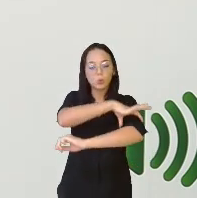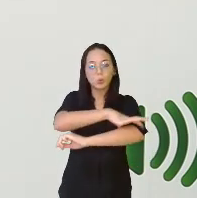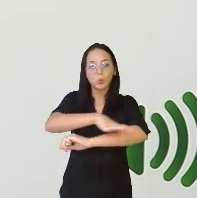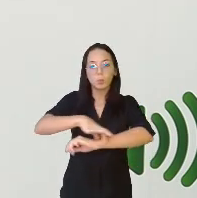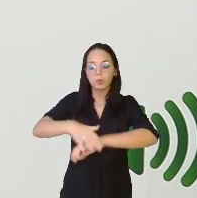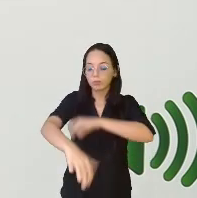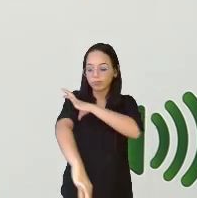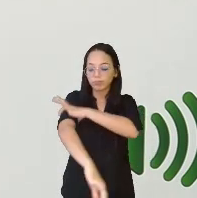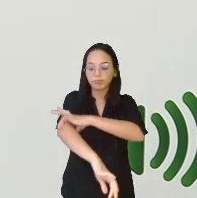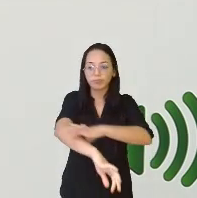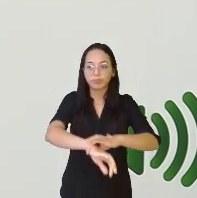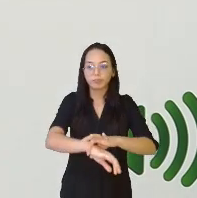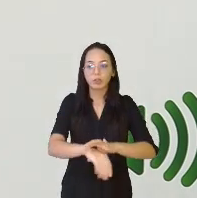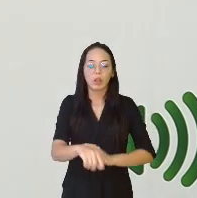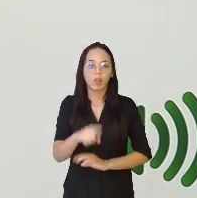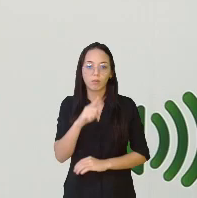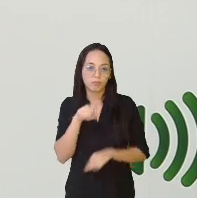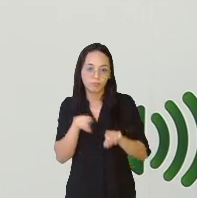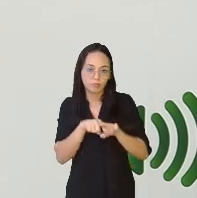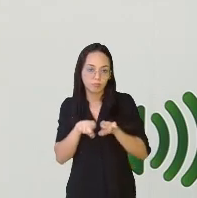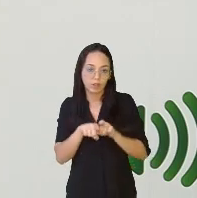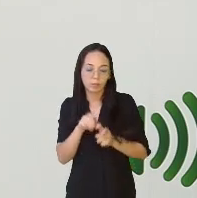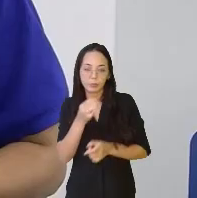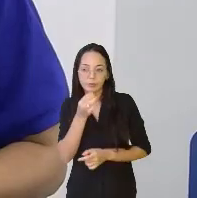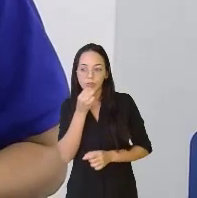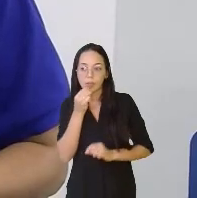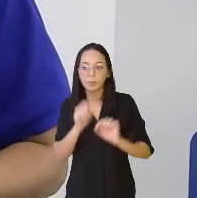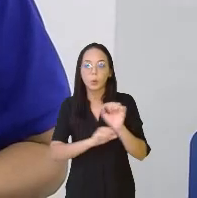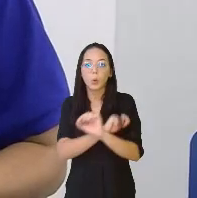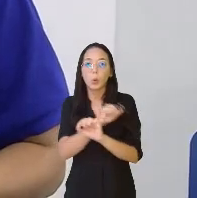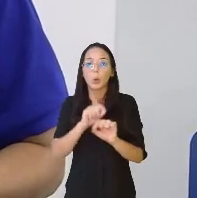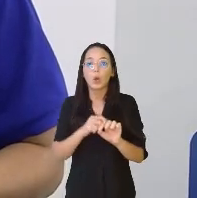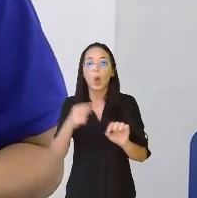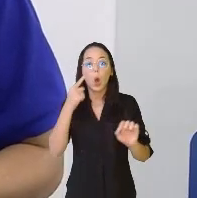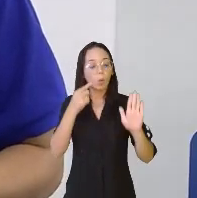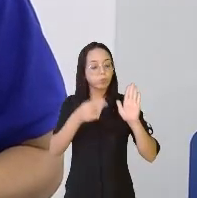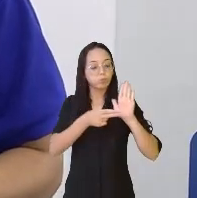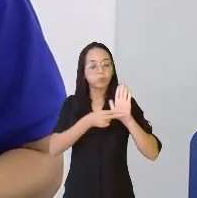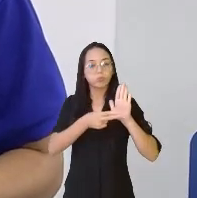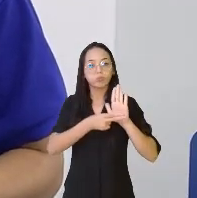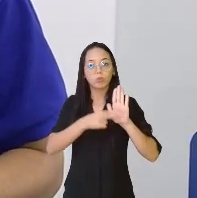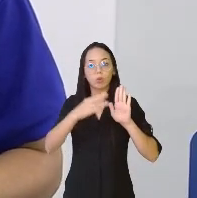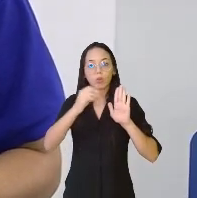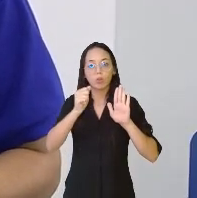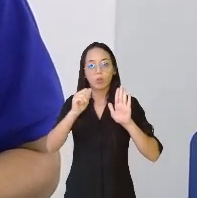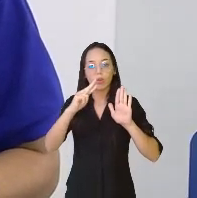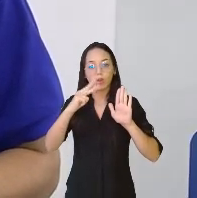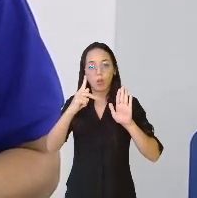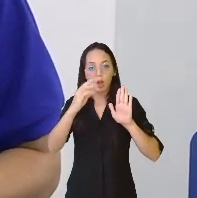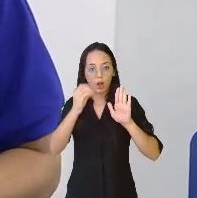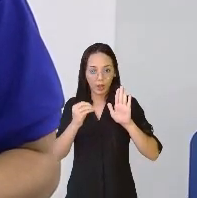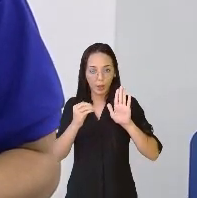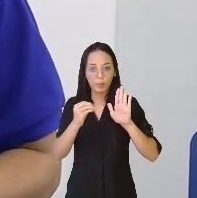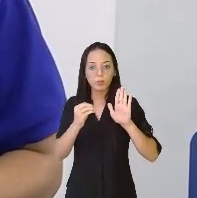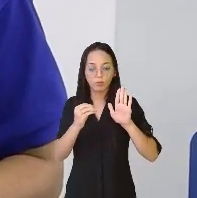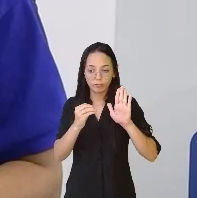superiores. A gente tem aqui, por exemplo, o osso do carpo, que é o que está aqui próximo do nosso punho. A gente